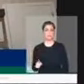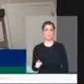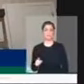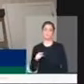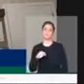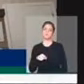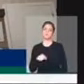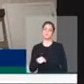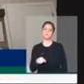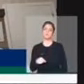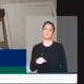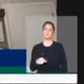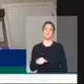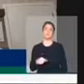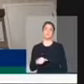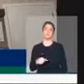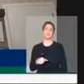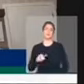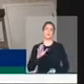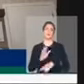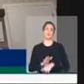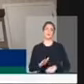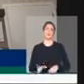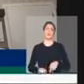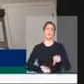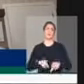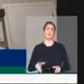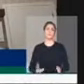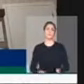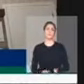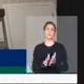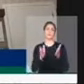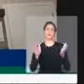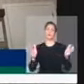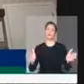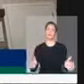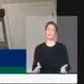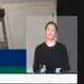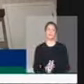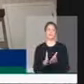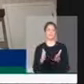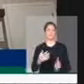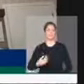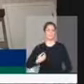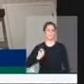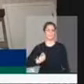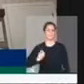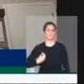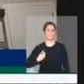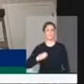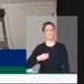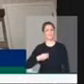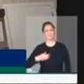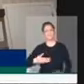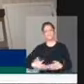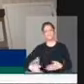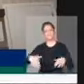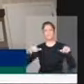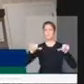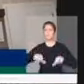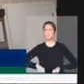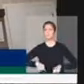às condições de miséria que o brasil já está vivendo e vai vai piorar ainda mais